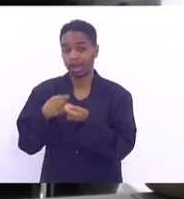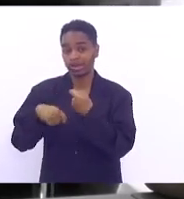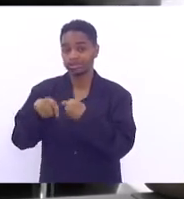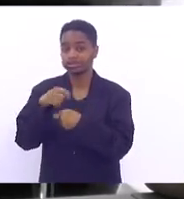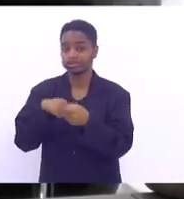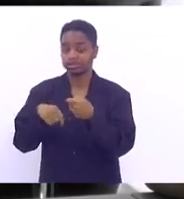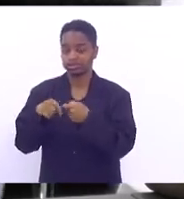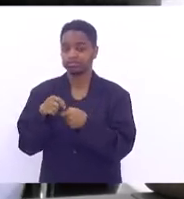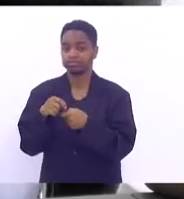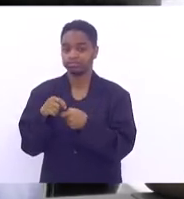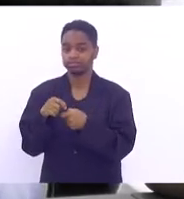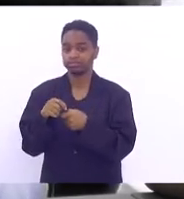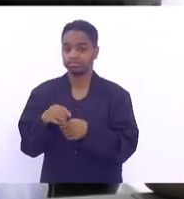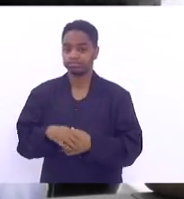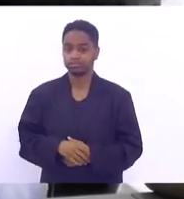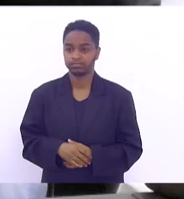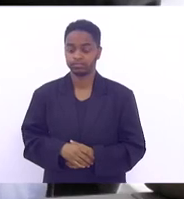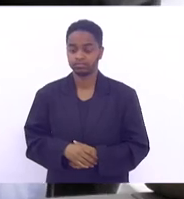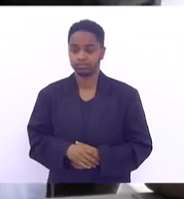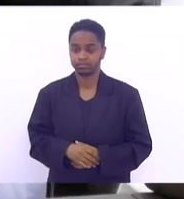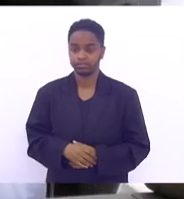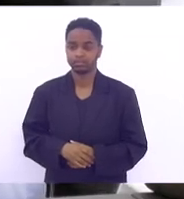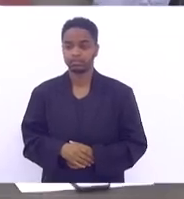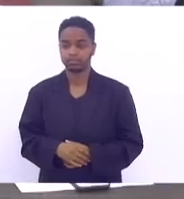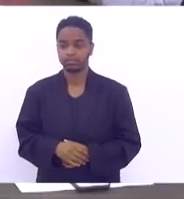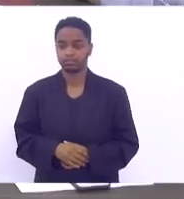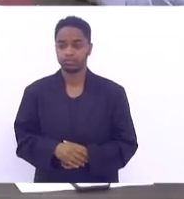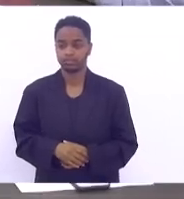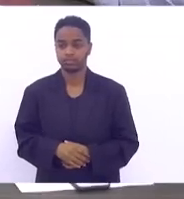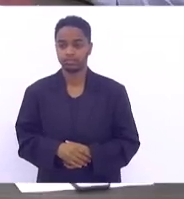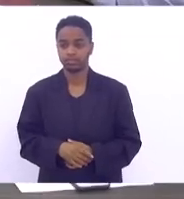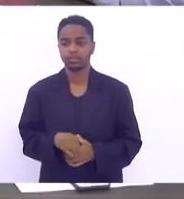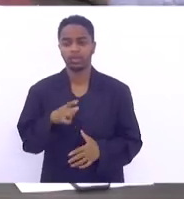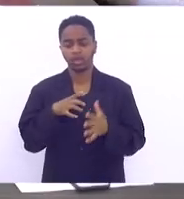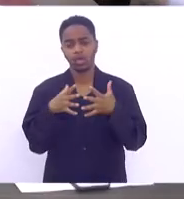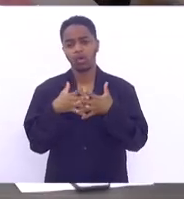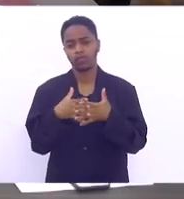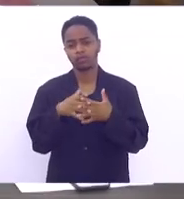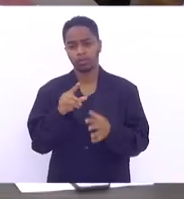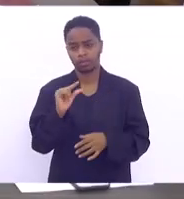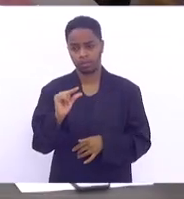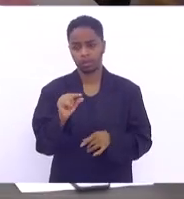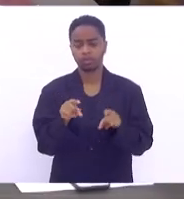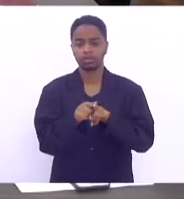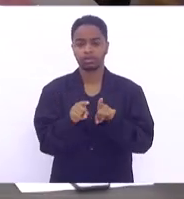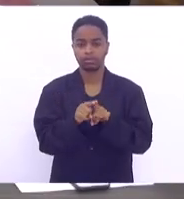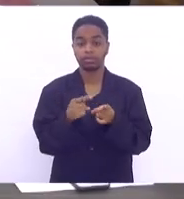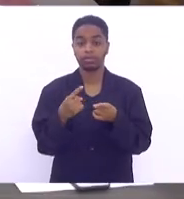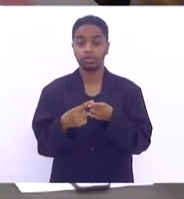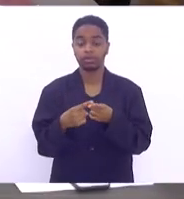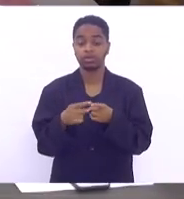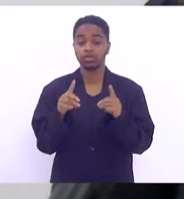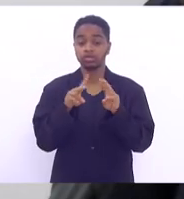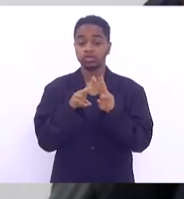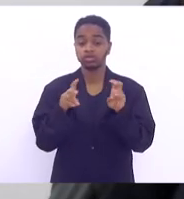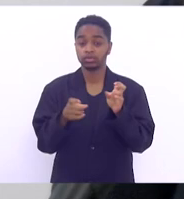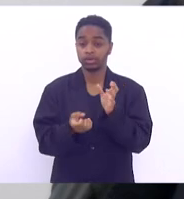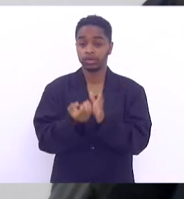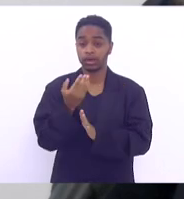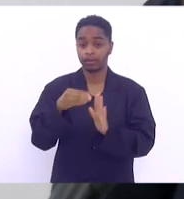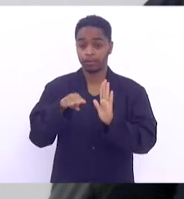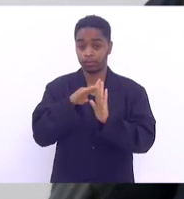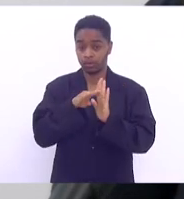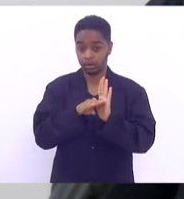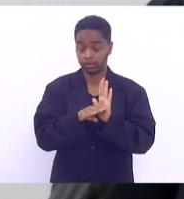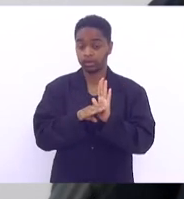administrativo pessoal. Deputado Mink, na verdade, tem até uma confusão nisso, porque no que se refere à instituição de programas, nós